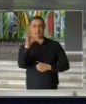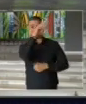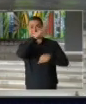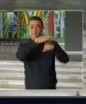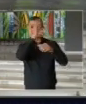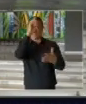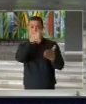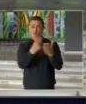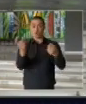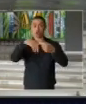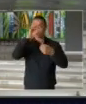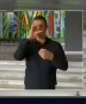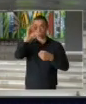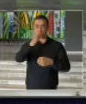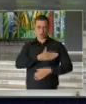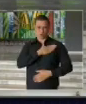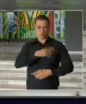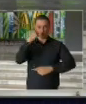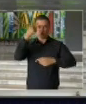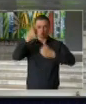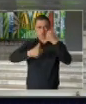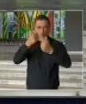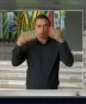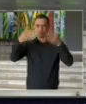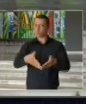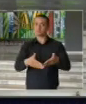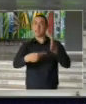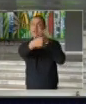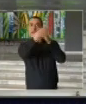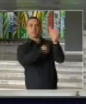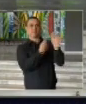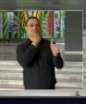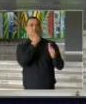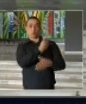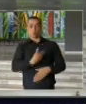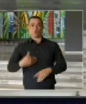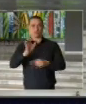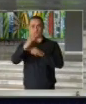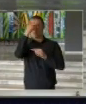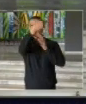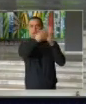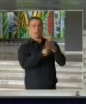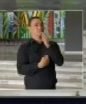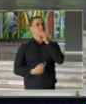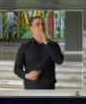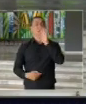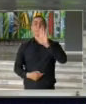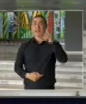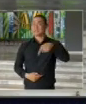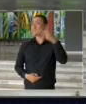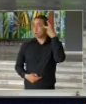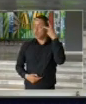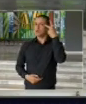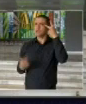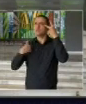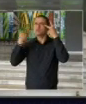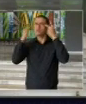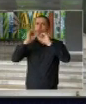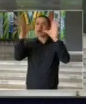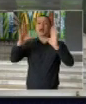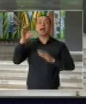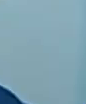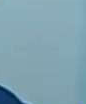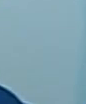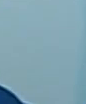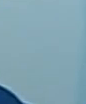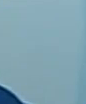para a CBF, né? E ponto final. Bom, então tá aí a informação trazida para você completa aqui no W Sports News. E agora eu quero